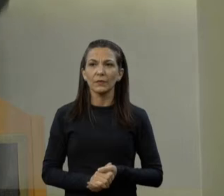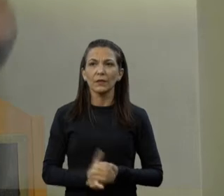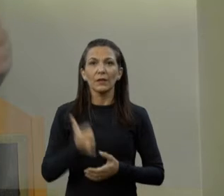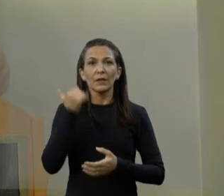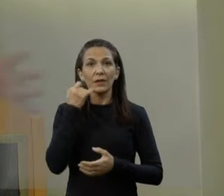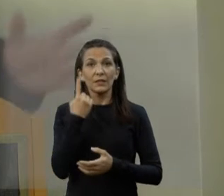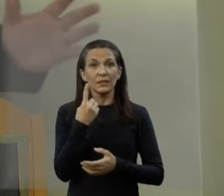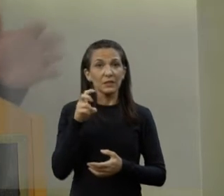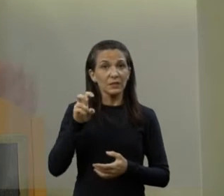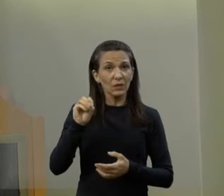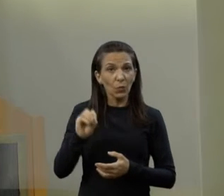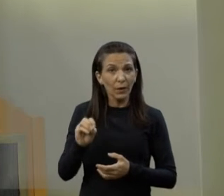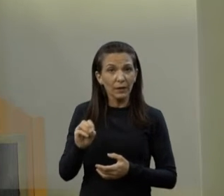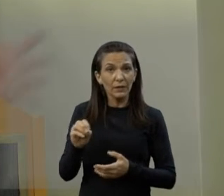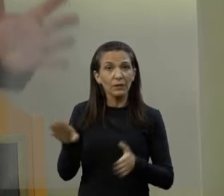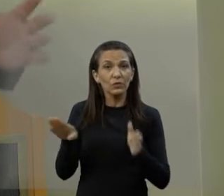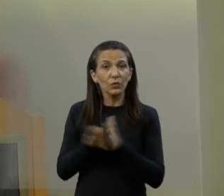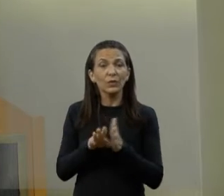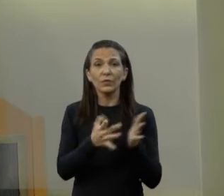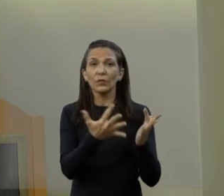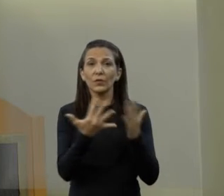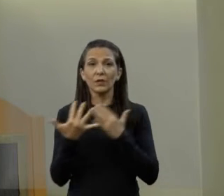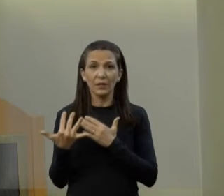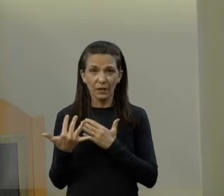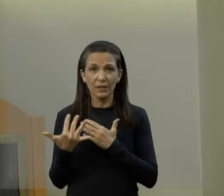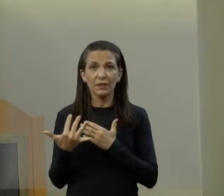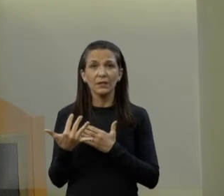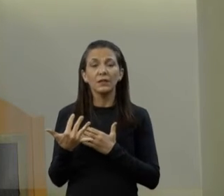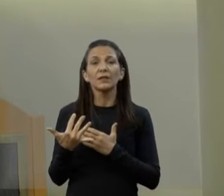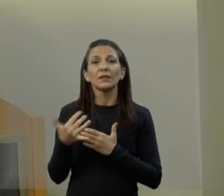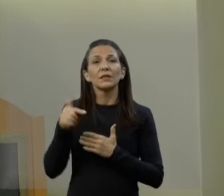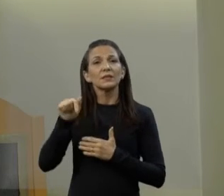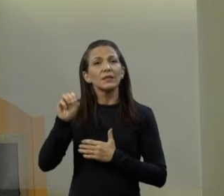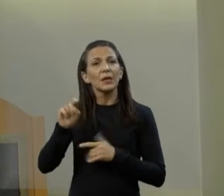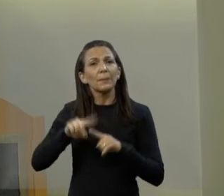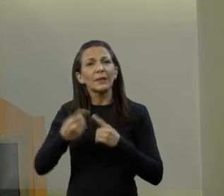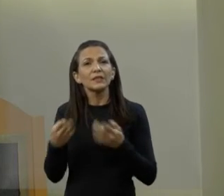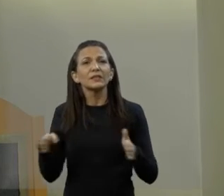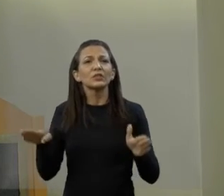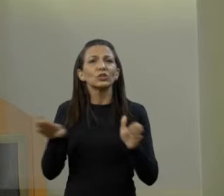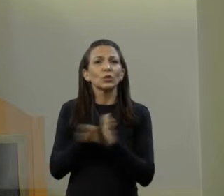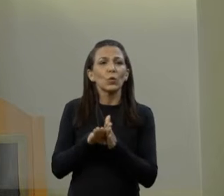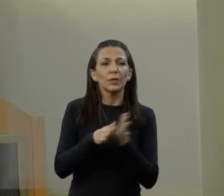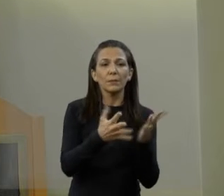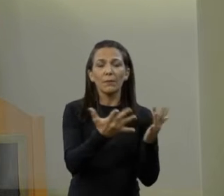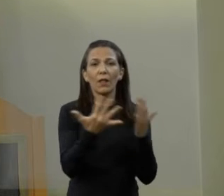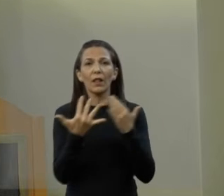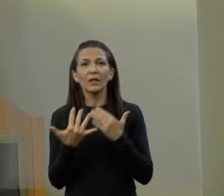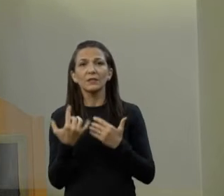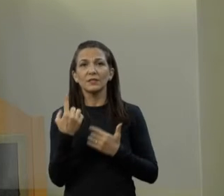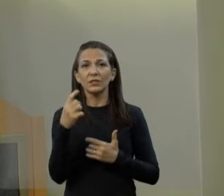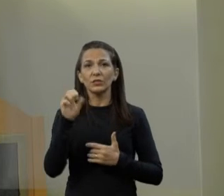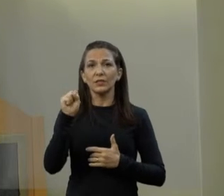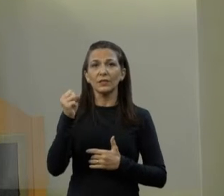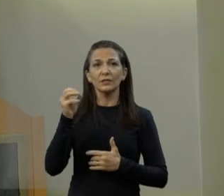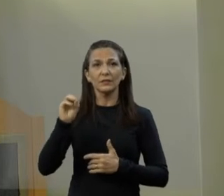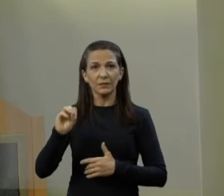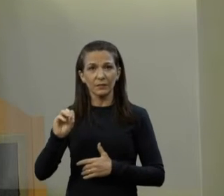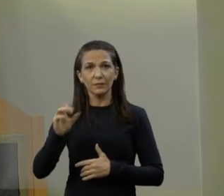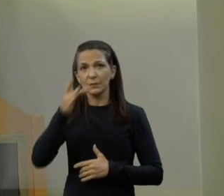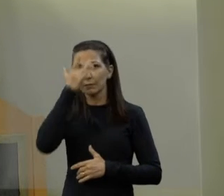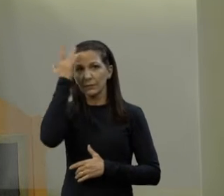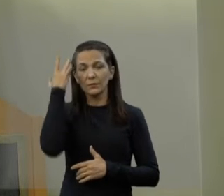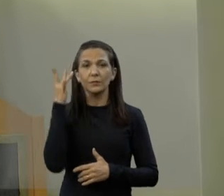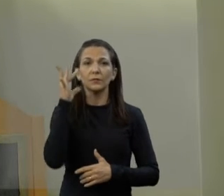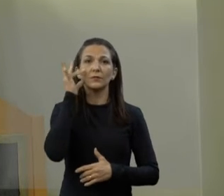Liguei para 150 para vir 70 mas graças a Deus vai 180 um evento muito forte nessa casa que mostra o que ela tem que